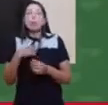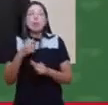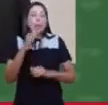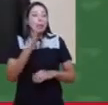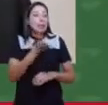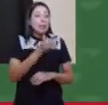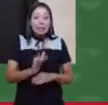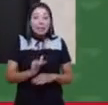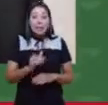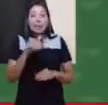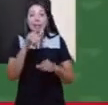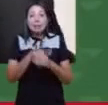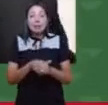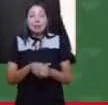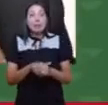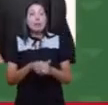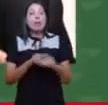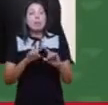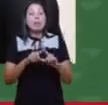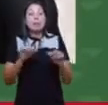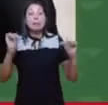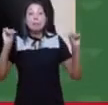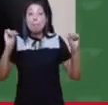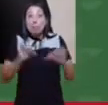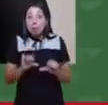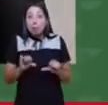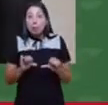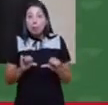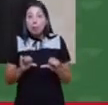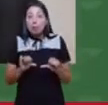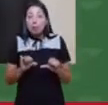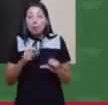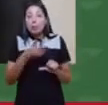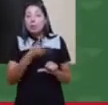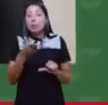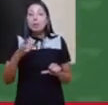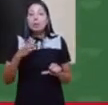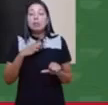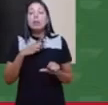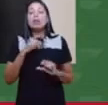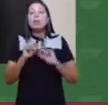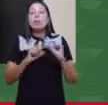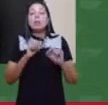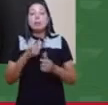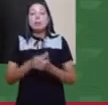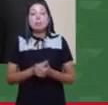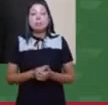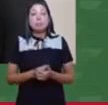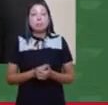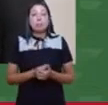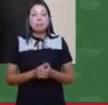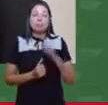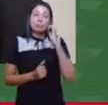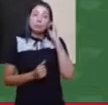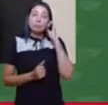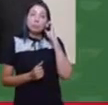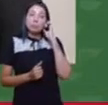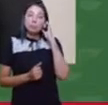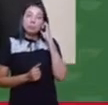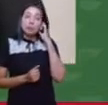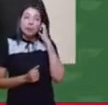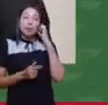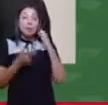anular a eleição. Mas pior ainda é que eles designam, para fazer